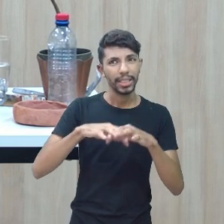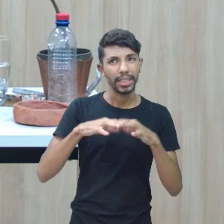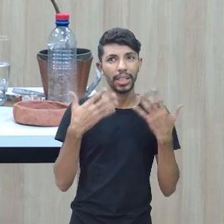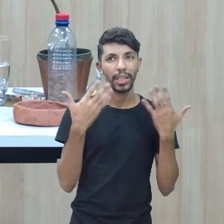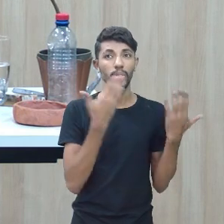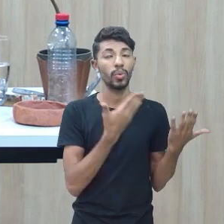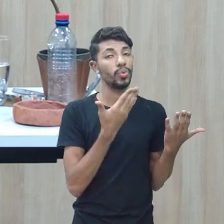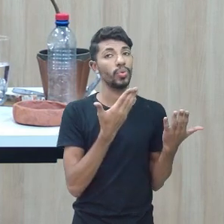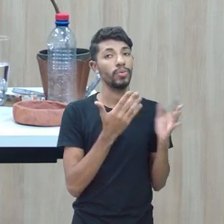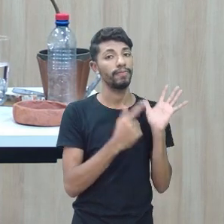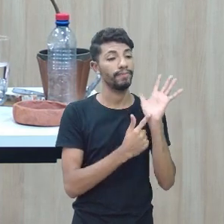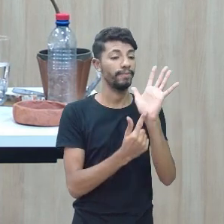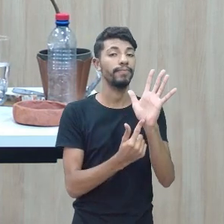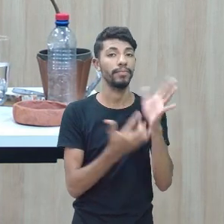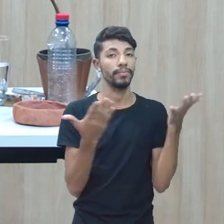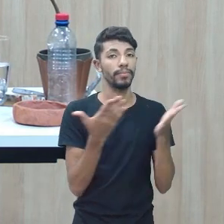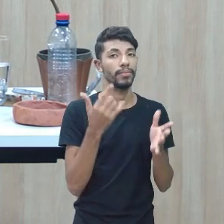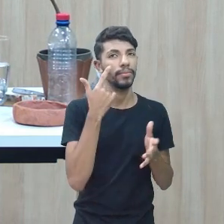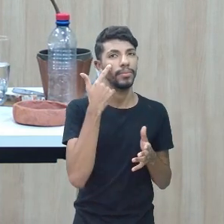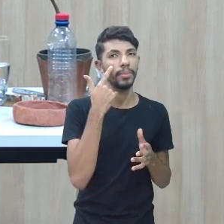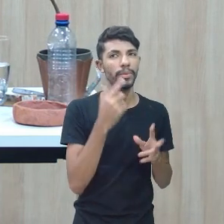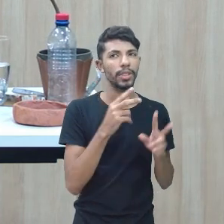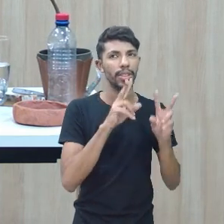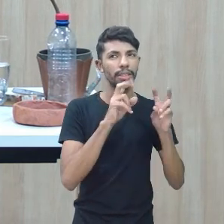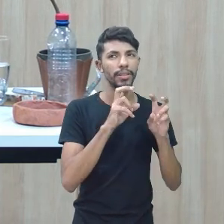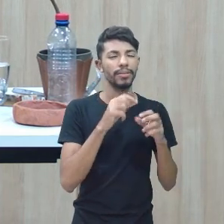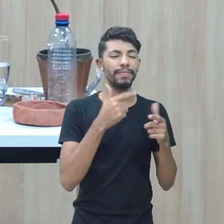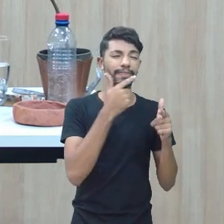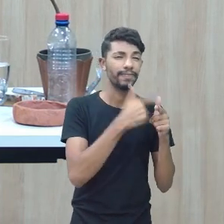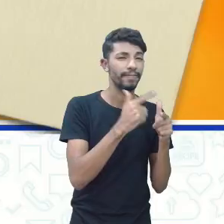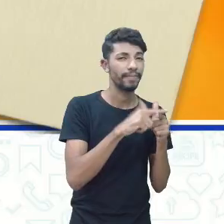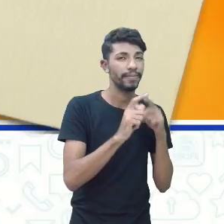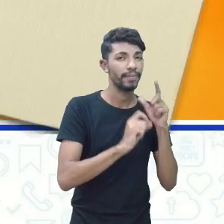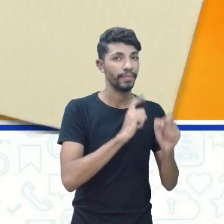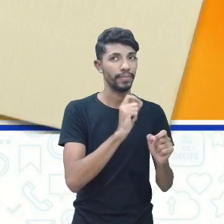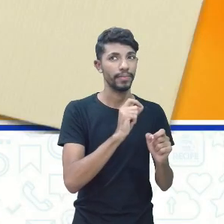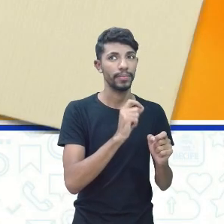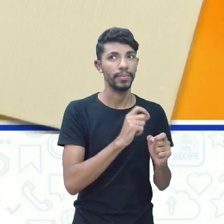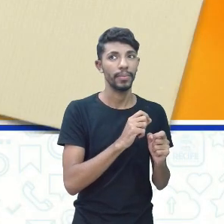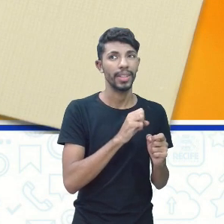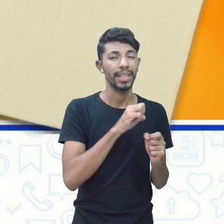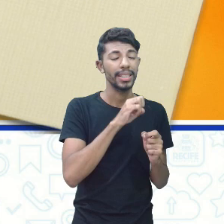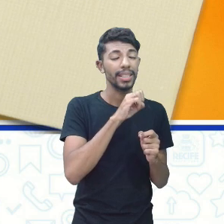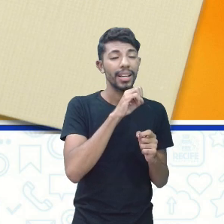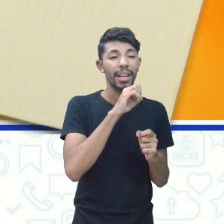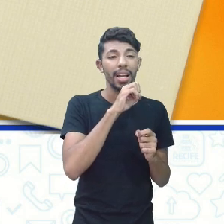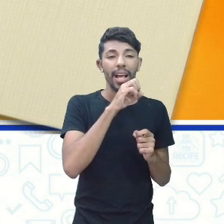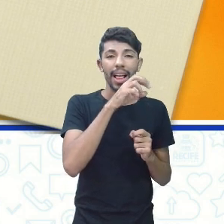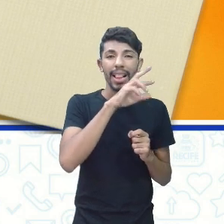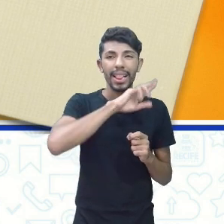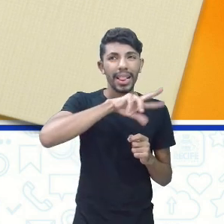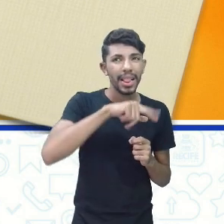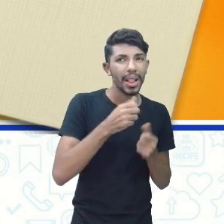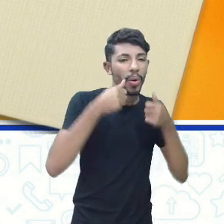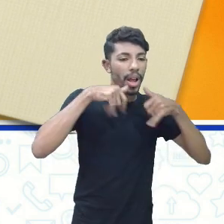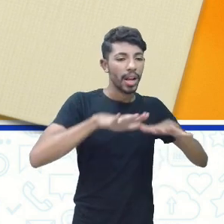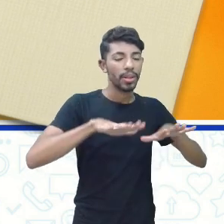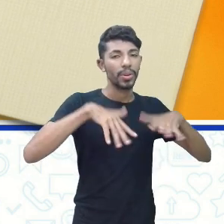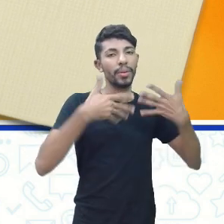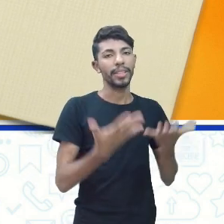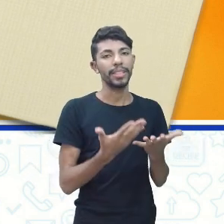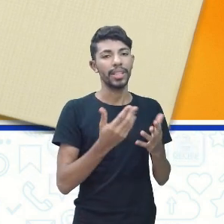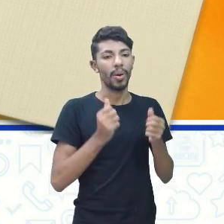estou colocando aqui agora. E aí vem um problema. Se não é natural, a natureza não